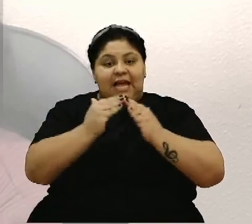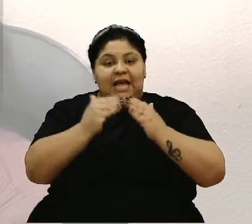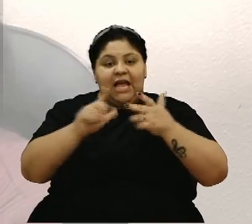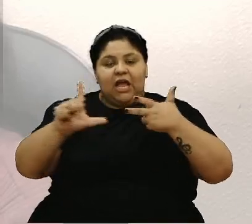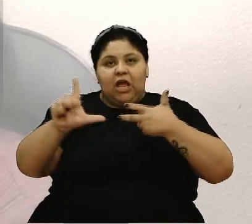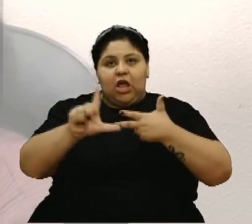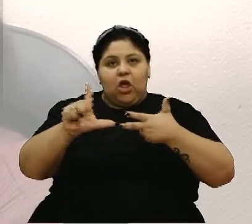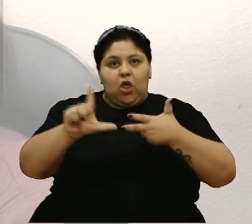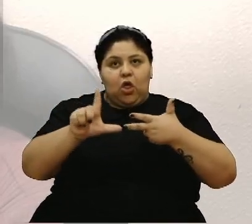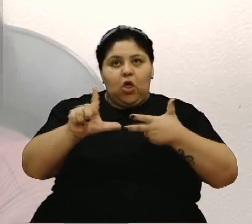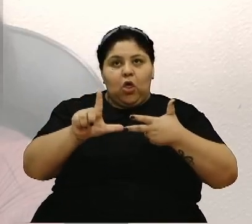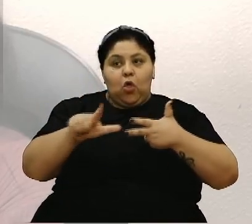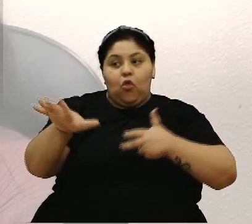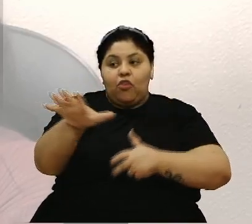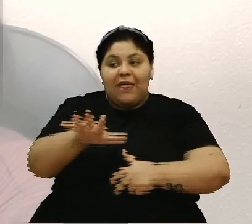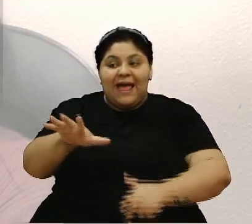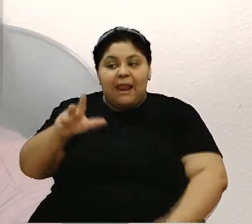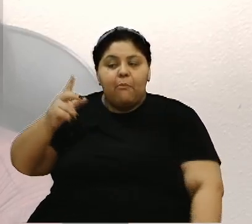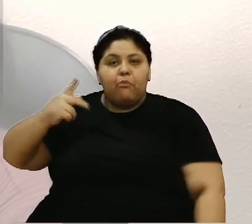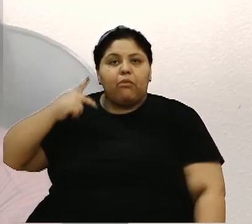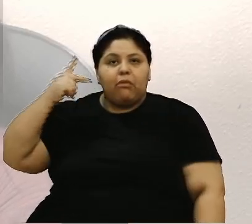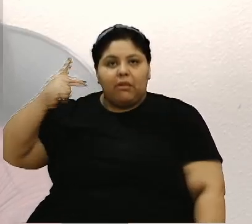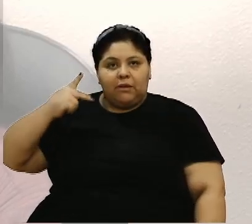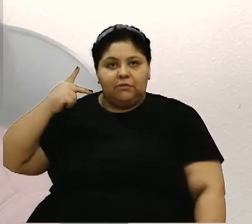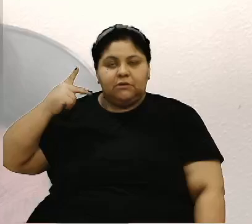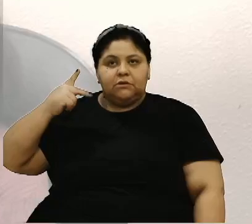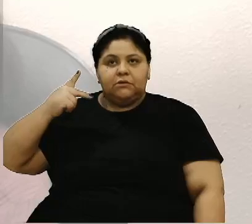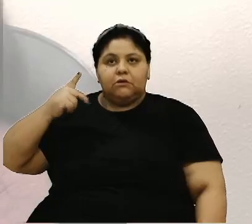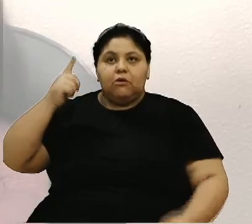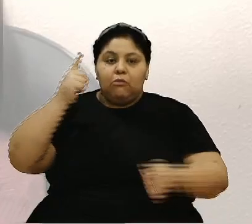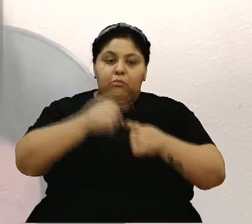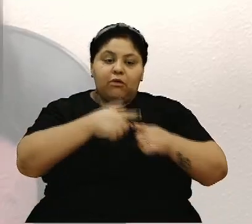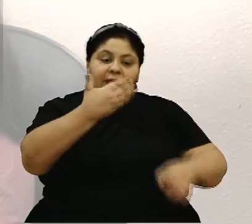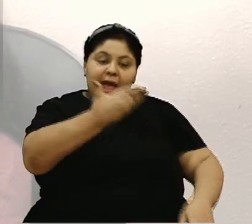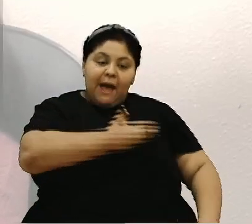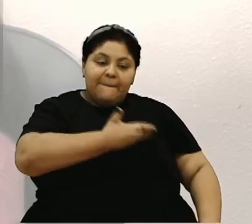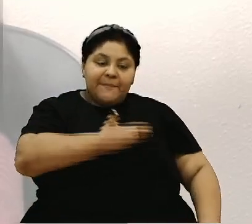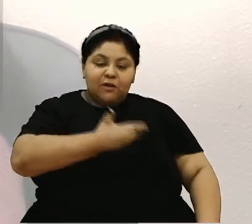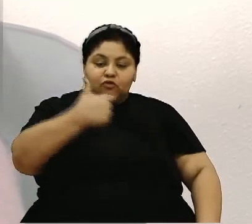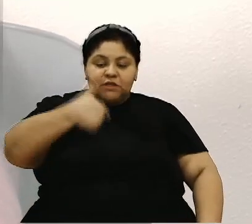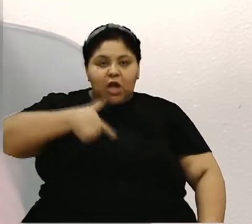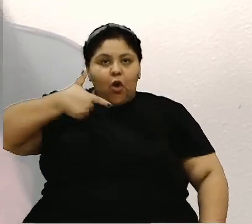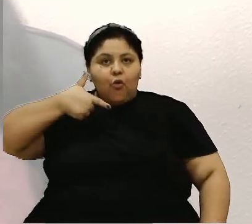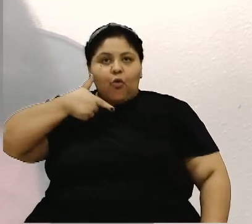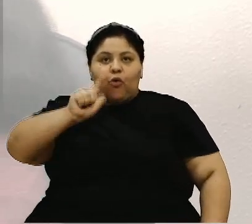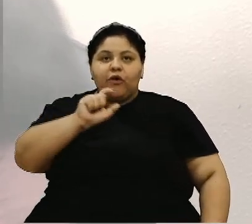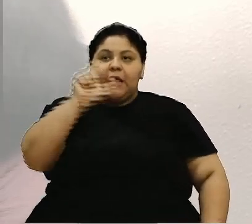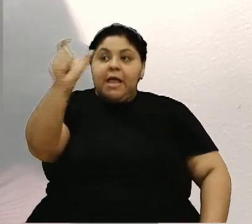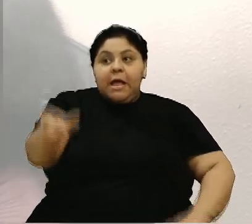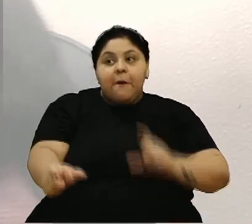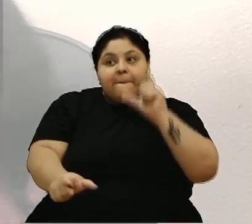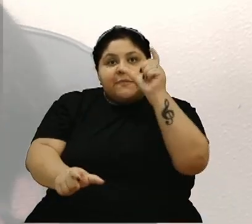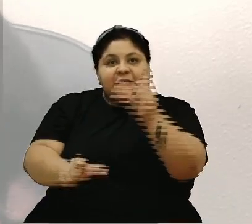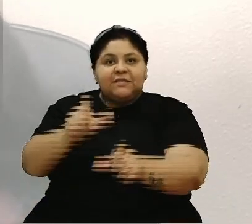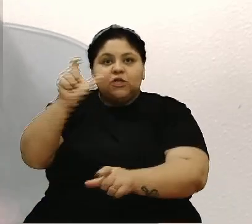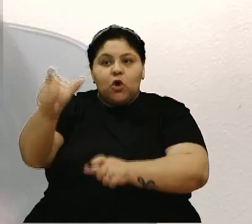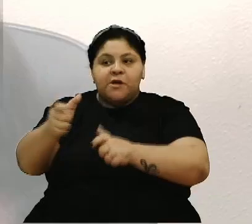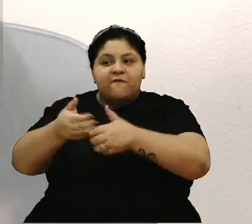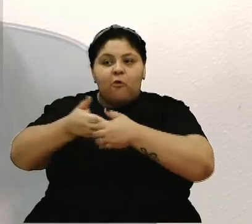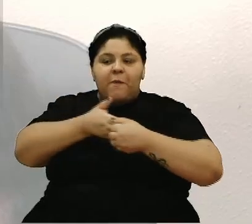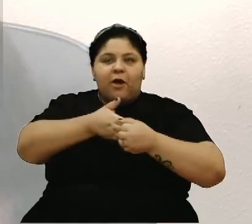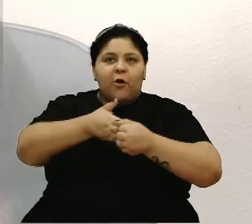ou no meio político, justamente pelos amigos que conquistei e pelas pessoas que vão me